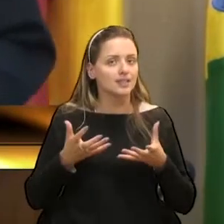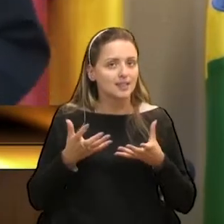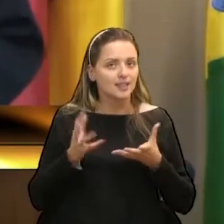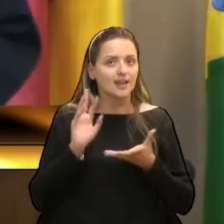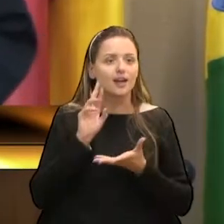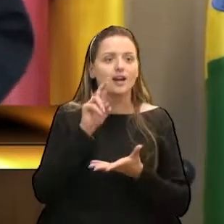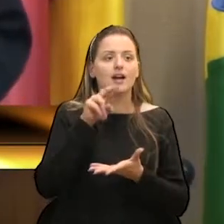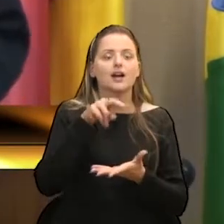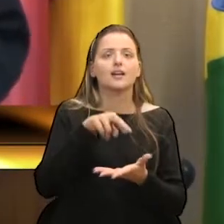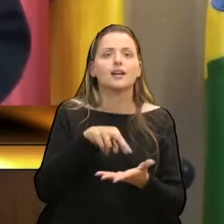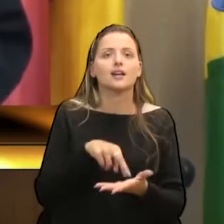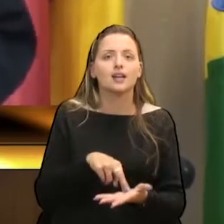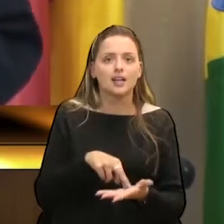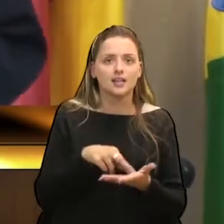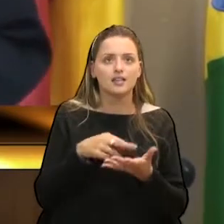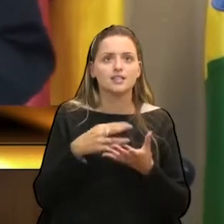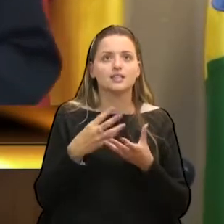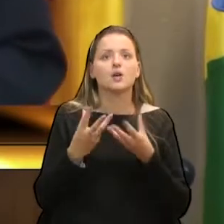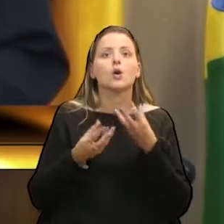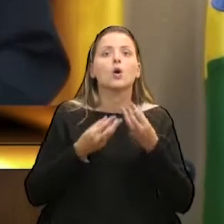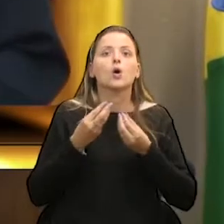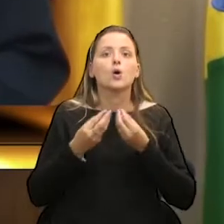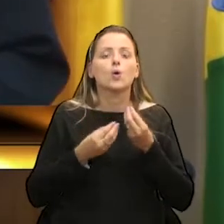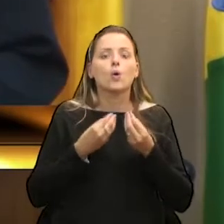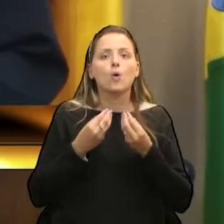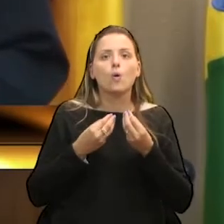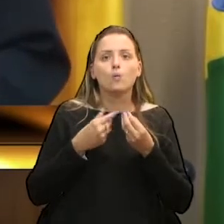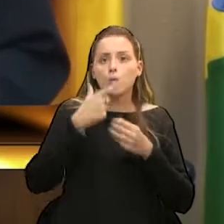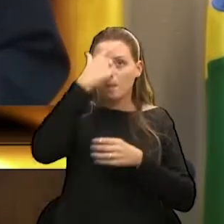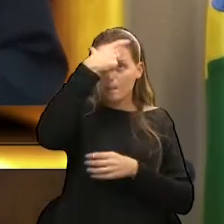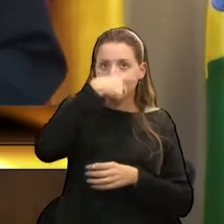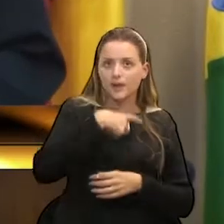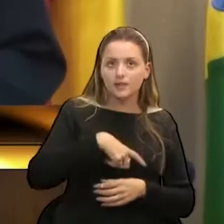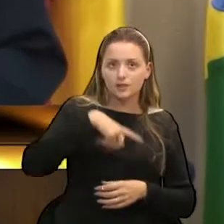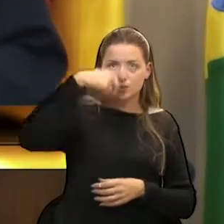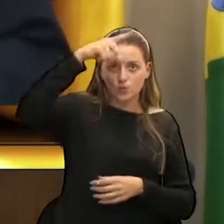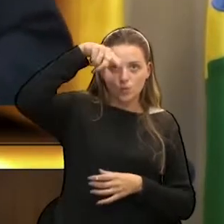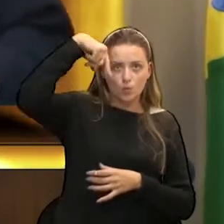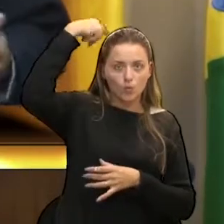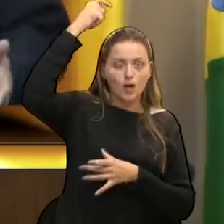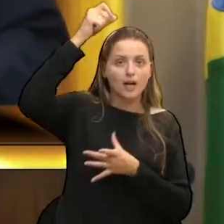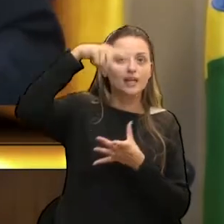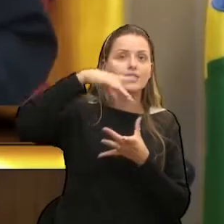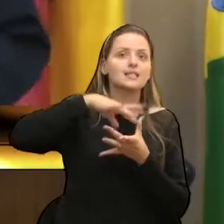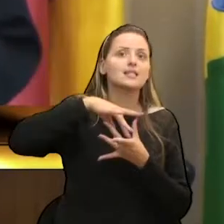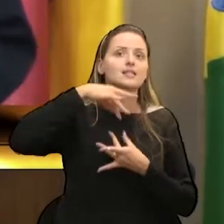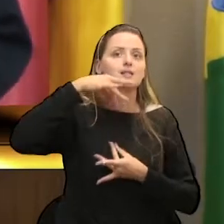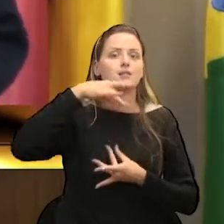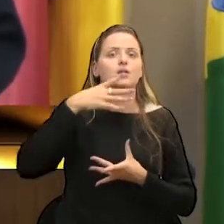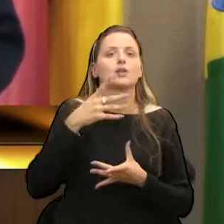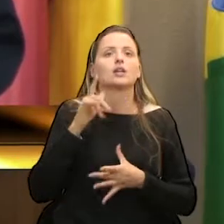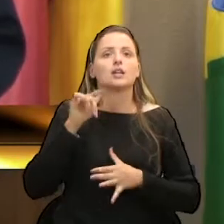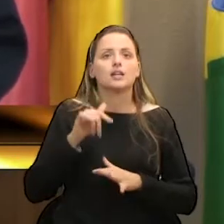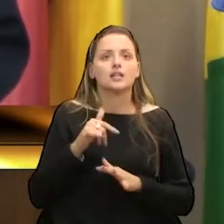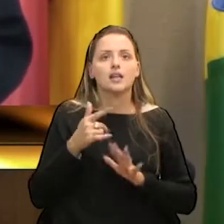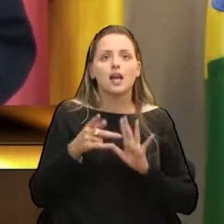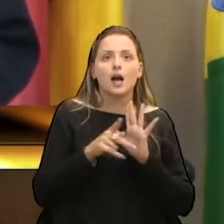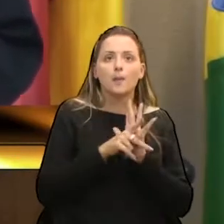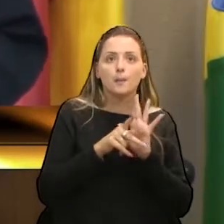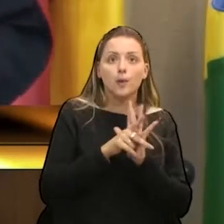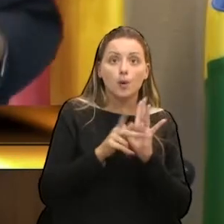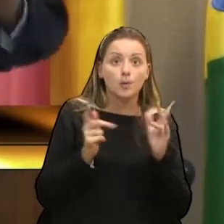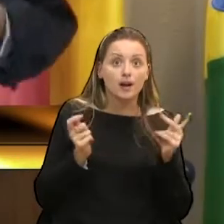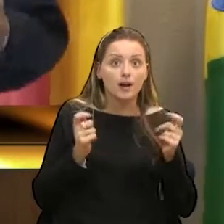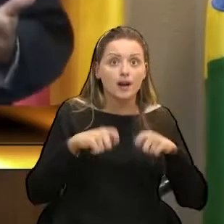realização como entidade espiritual que porta um corpus, que é da plenitude das nossas